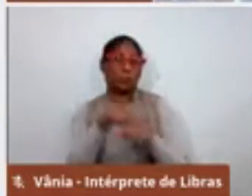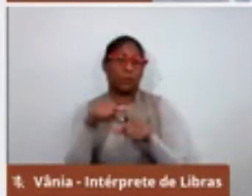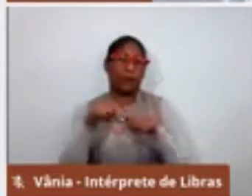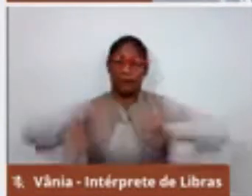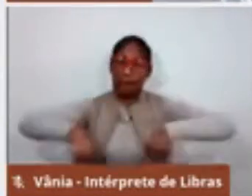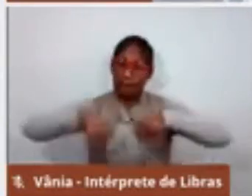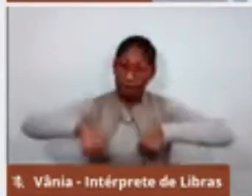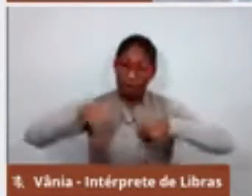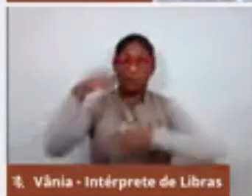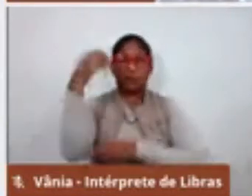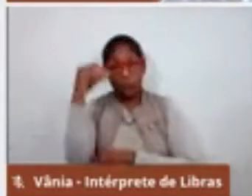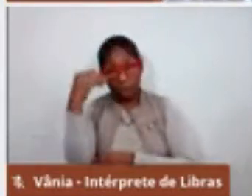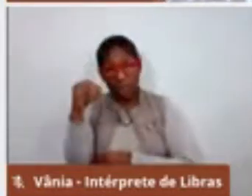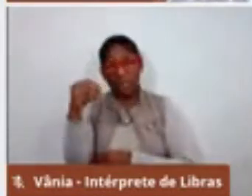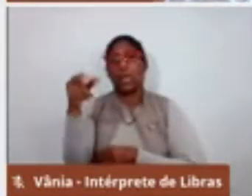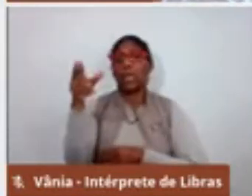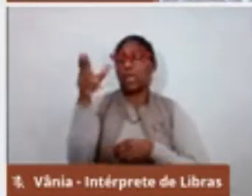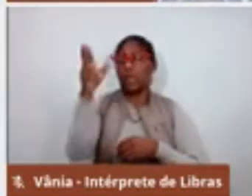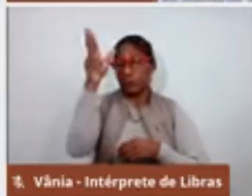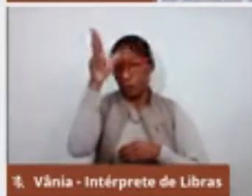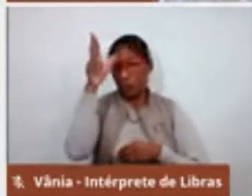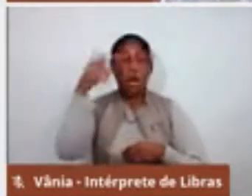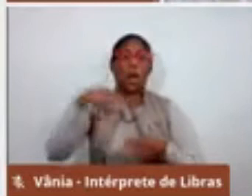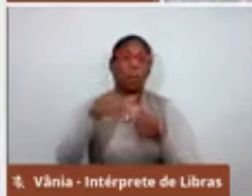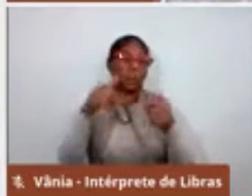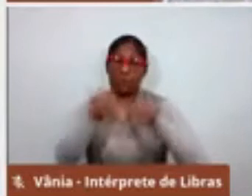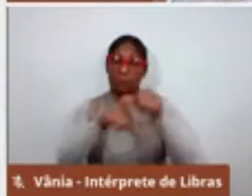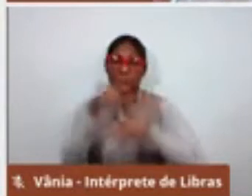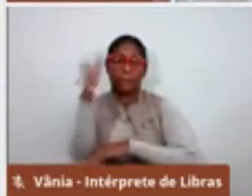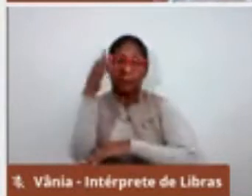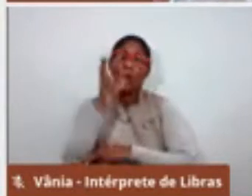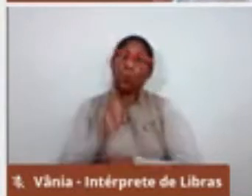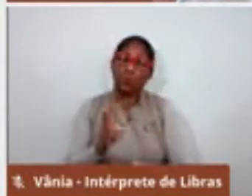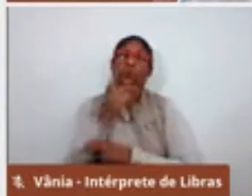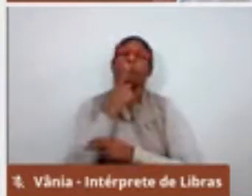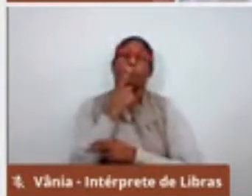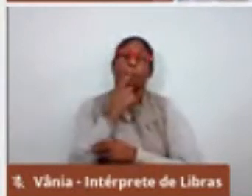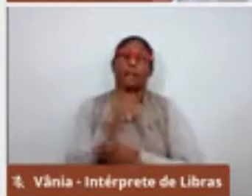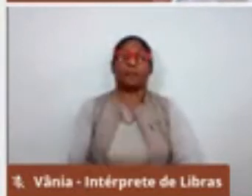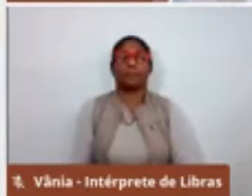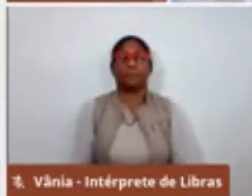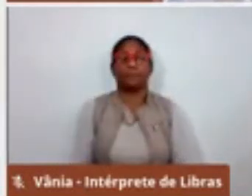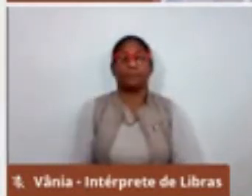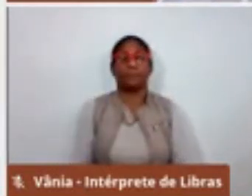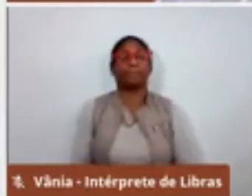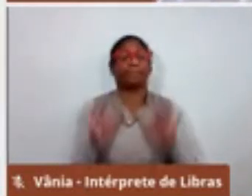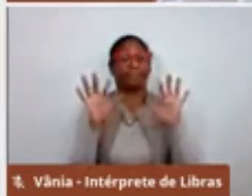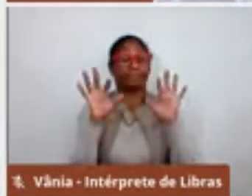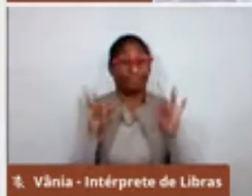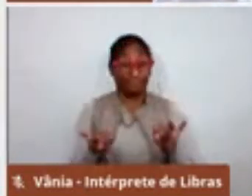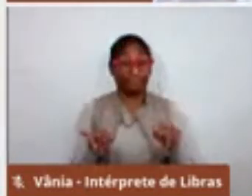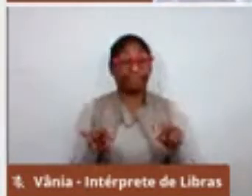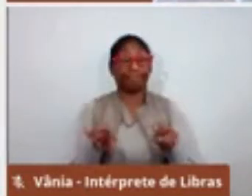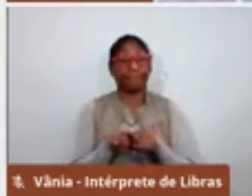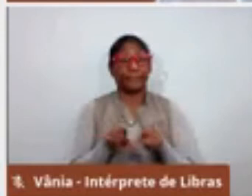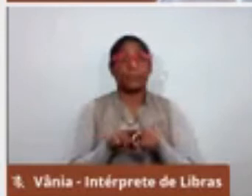Novo Hamburgo, Capão da Canoa, e que por isso se mantém na bandeira vermelha. E para encerrar aqui, né, a gente está fazendo